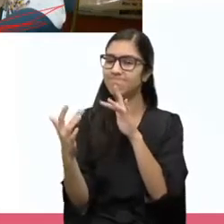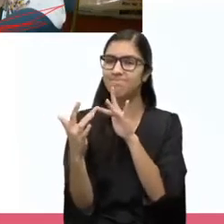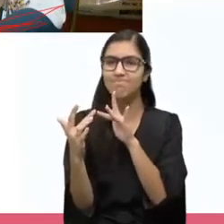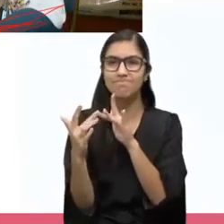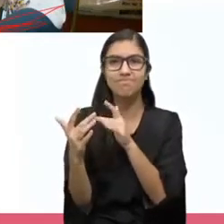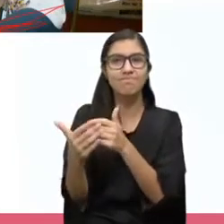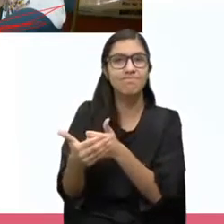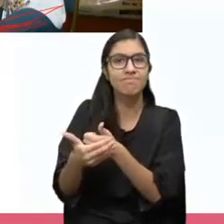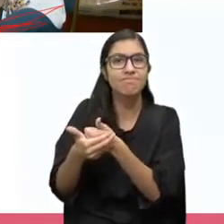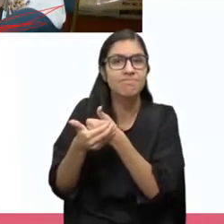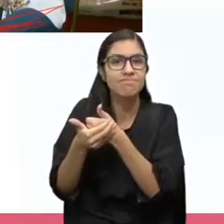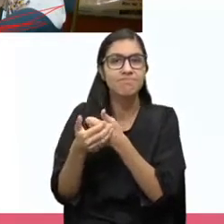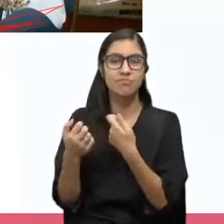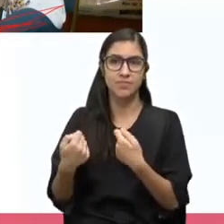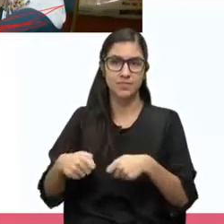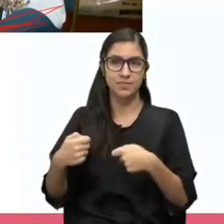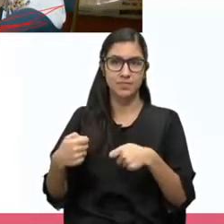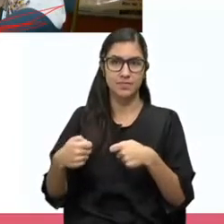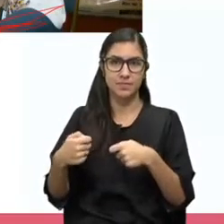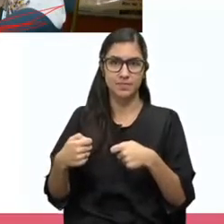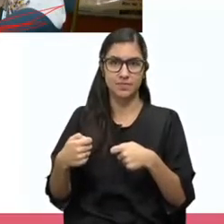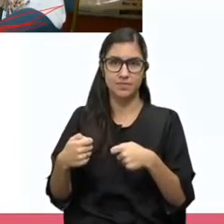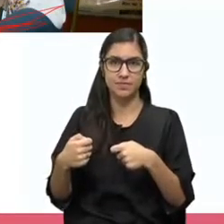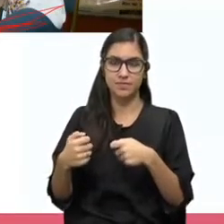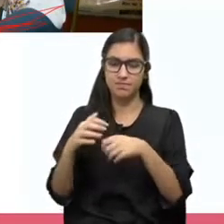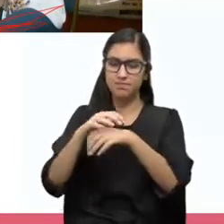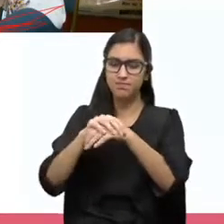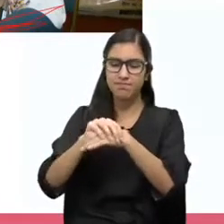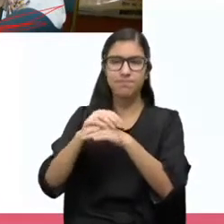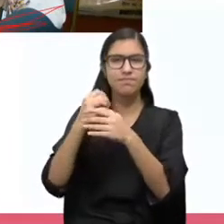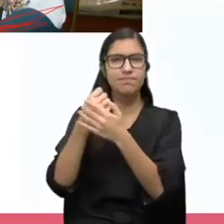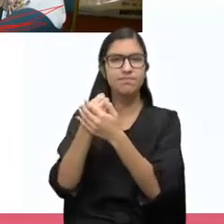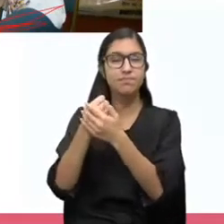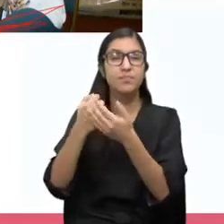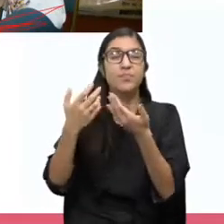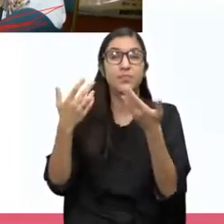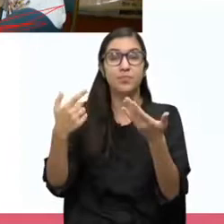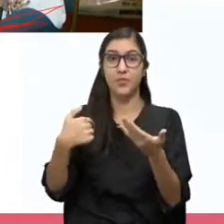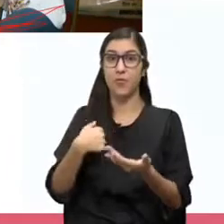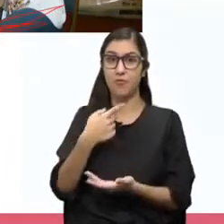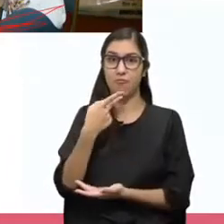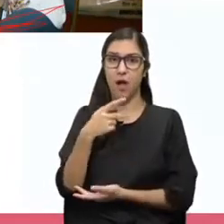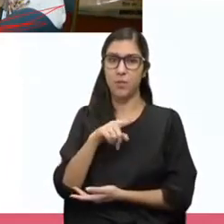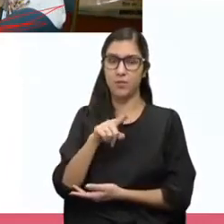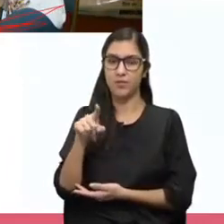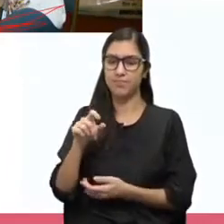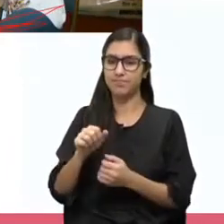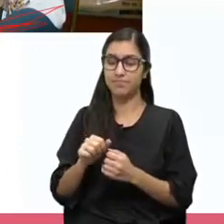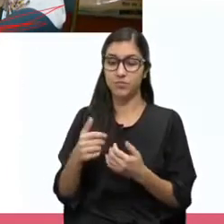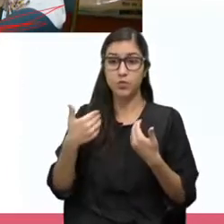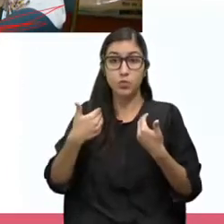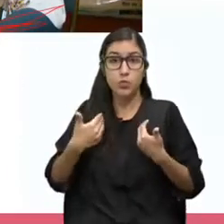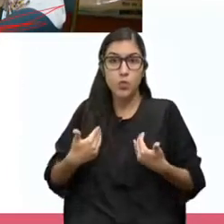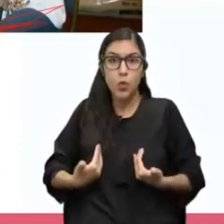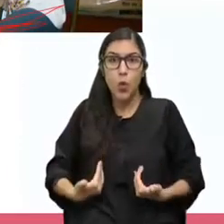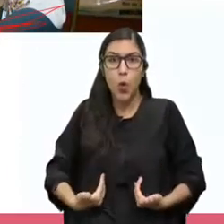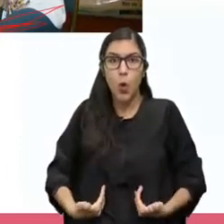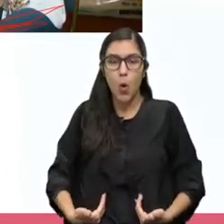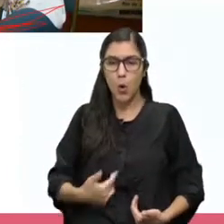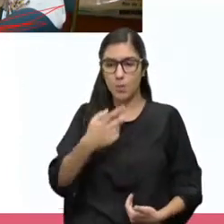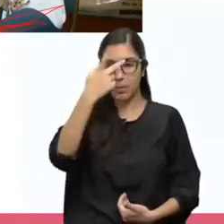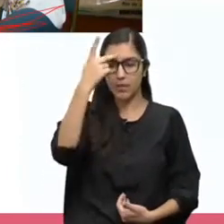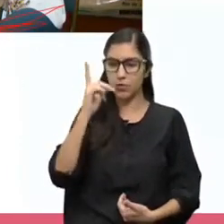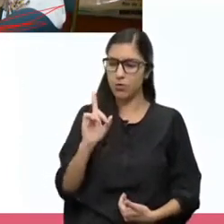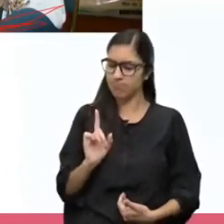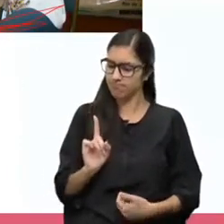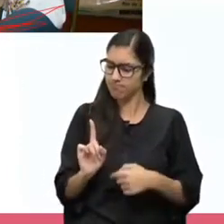cumplicidade, um momento de toque. Então, quando eu menciono para vocês que o corpo, né, da pessoa,